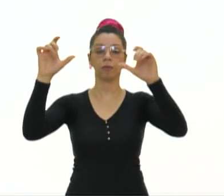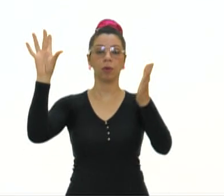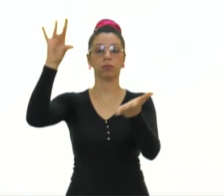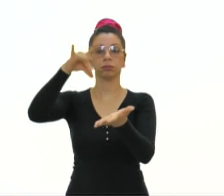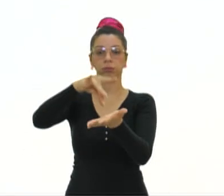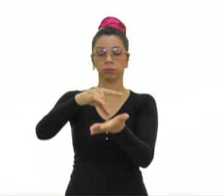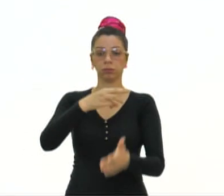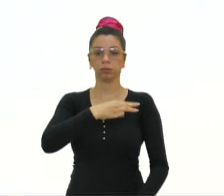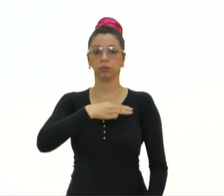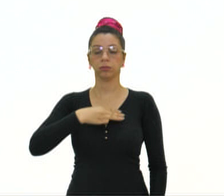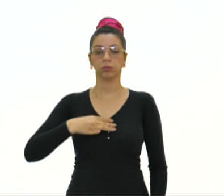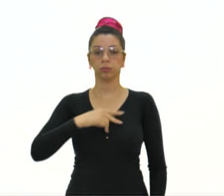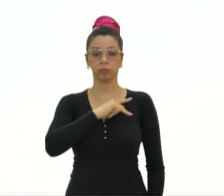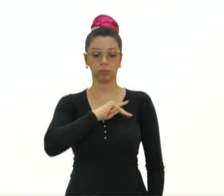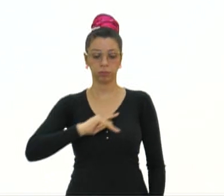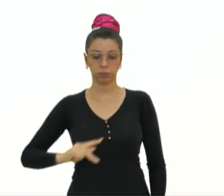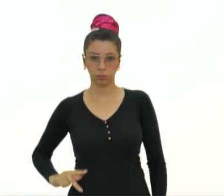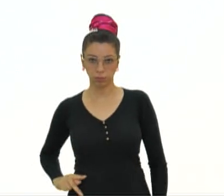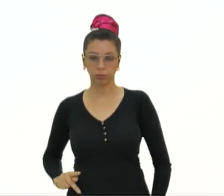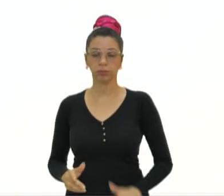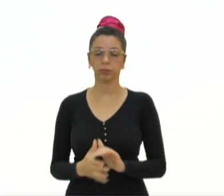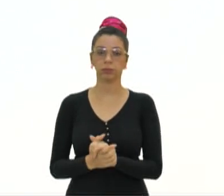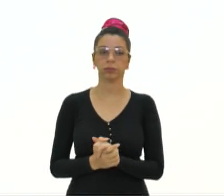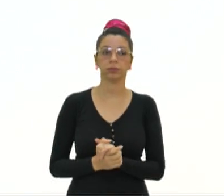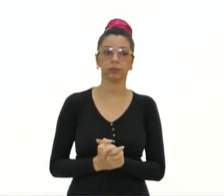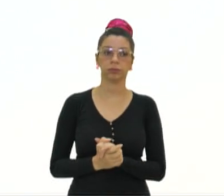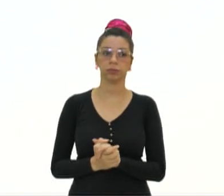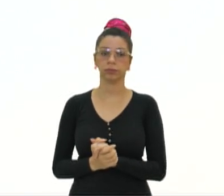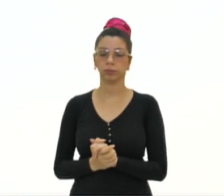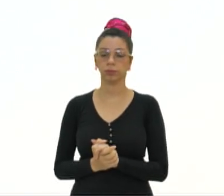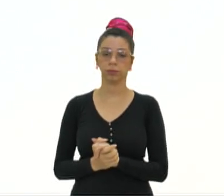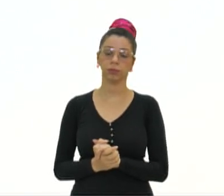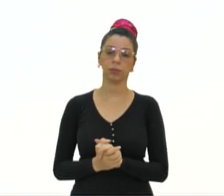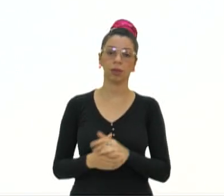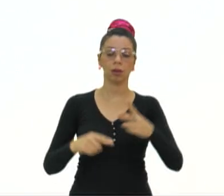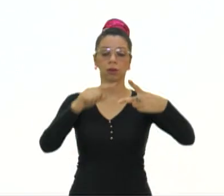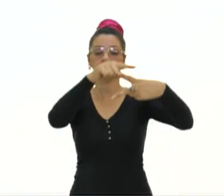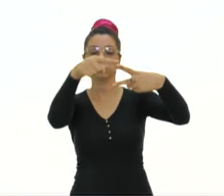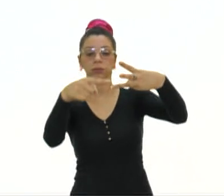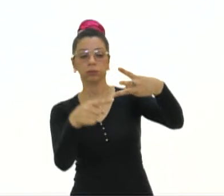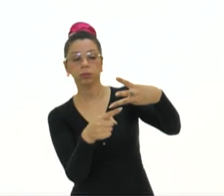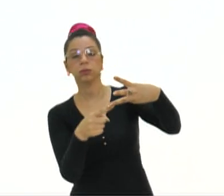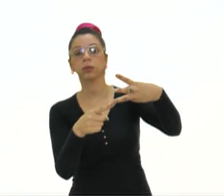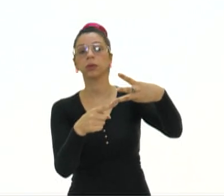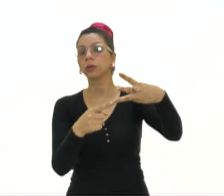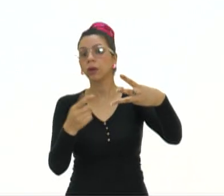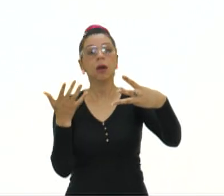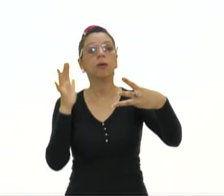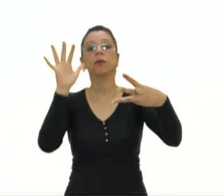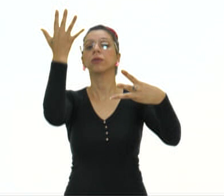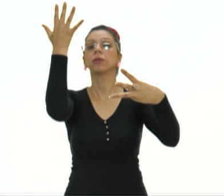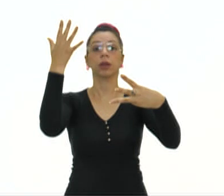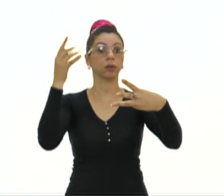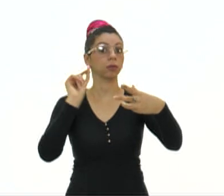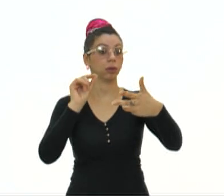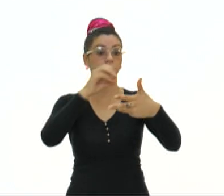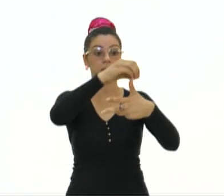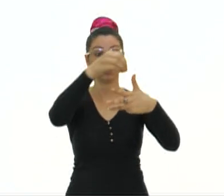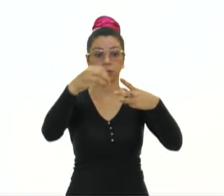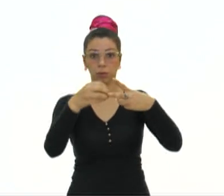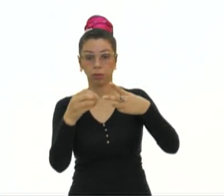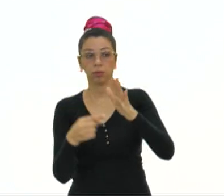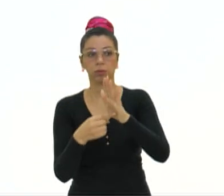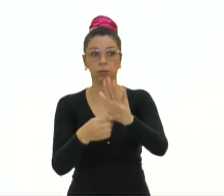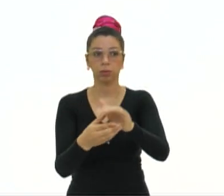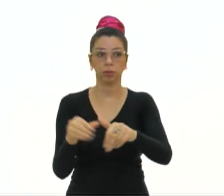Dutra como presidente e três aspectos do governo dele que são bastante frequentes no Enem. A Constituição